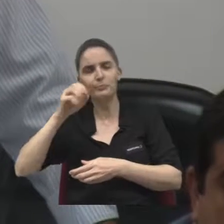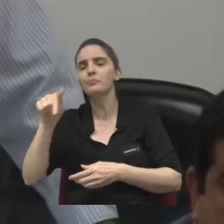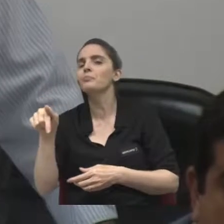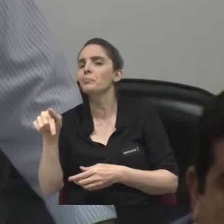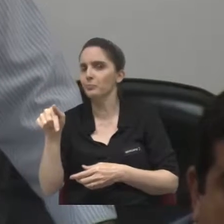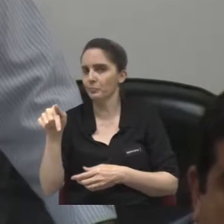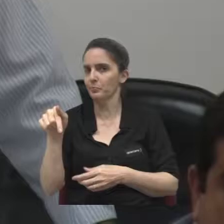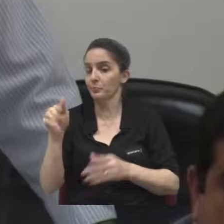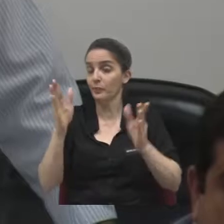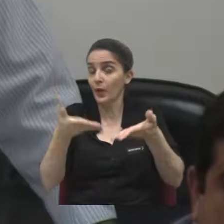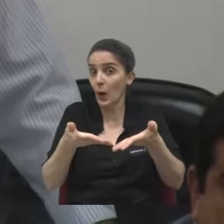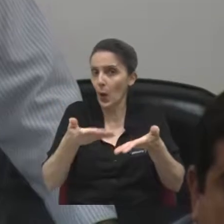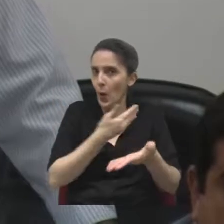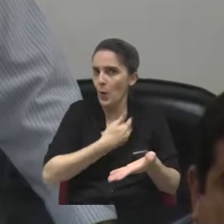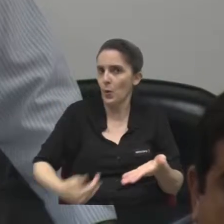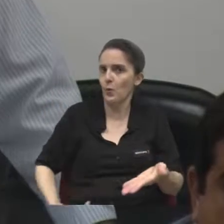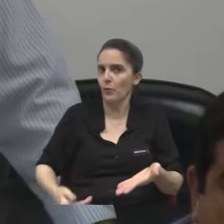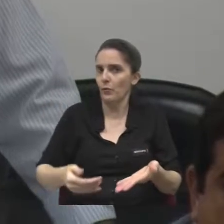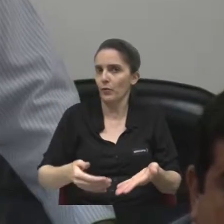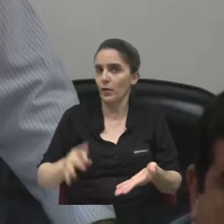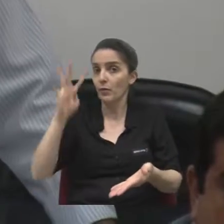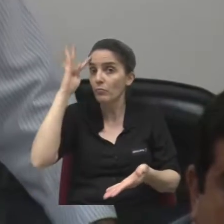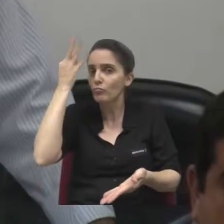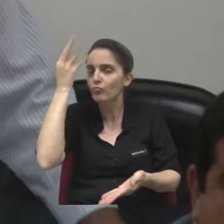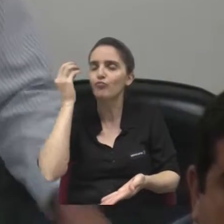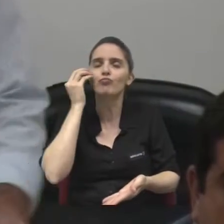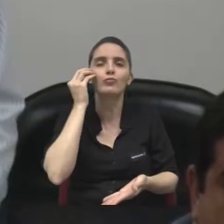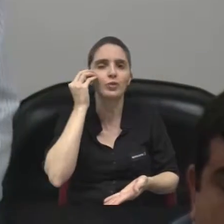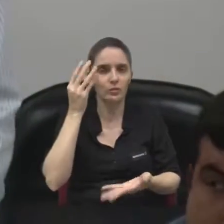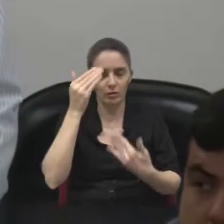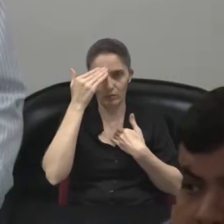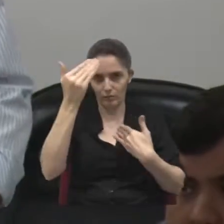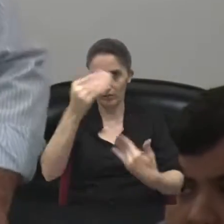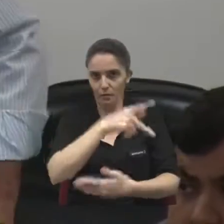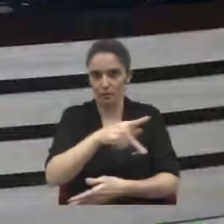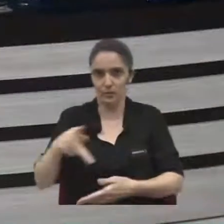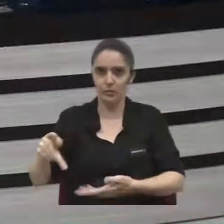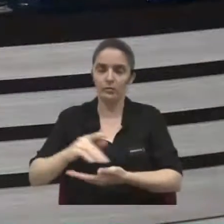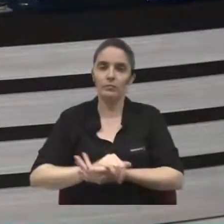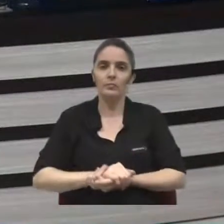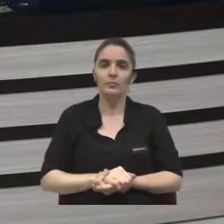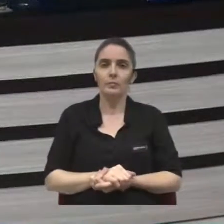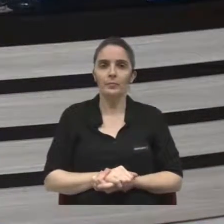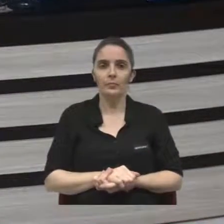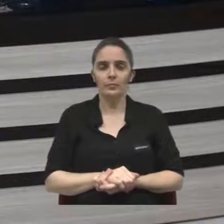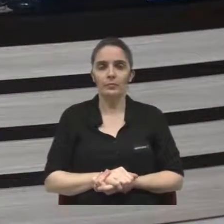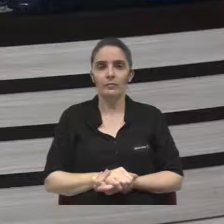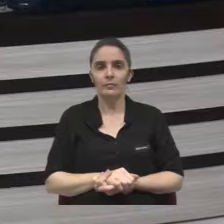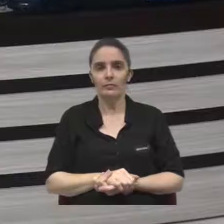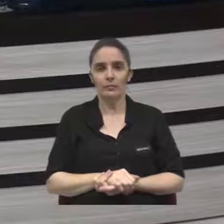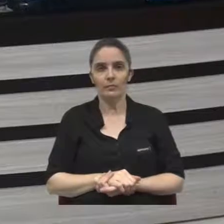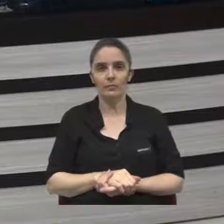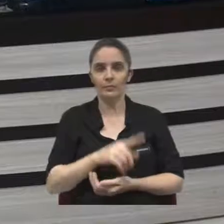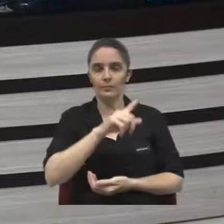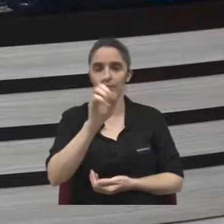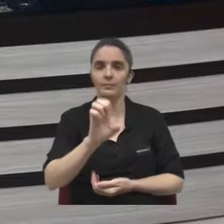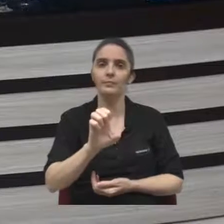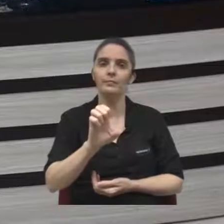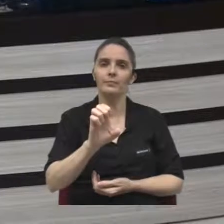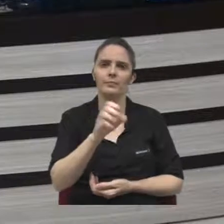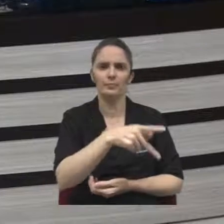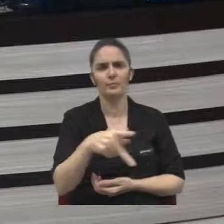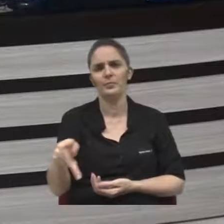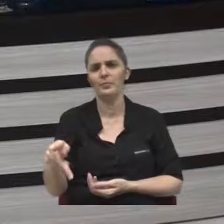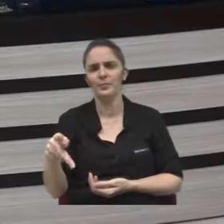está tentando resolver. Obrigado, senhor presidente. Com a palavra o vereador Zé da Mix. Senhor presidente, nobres colegas,